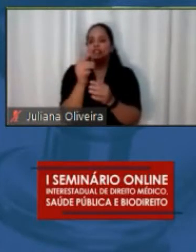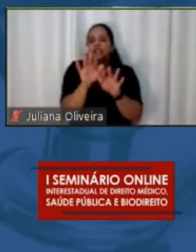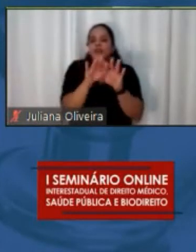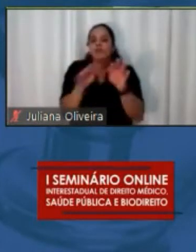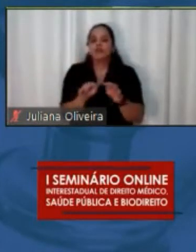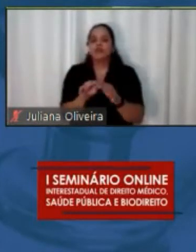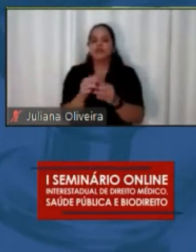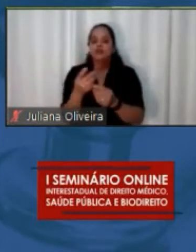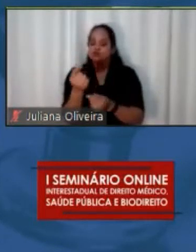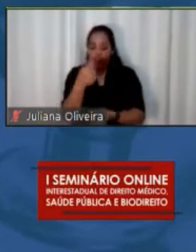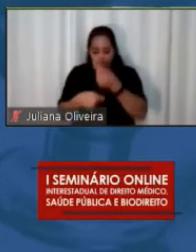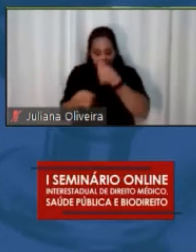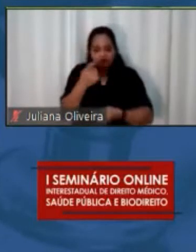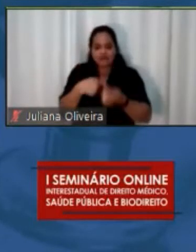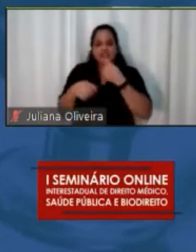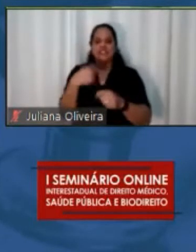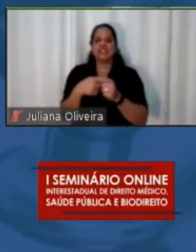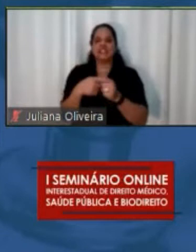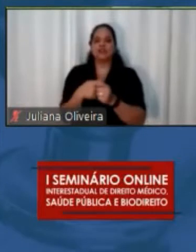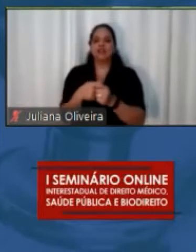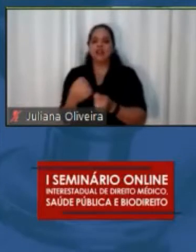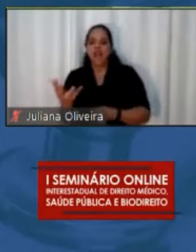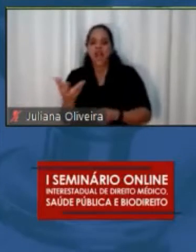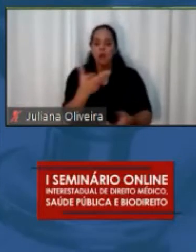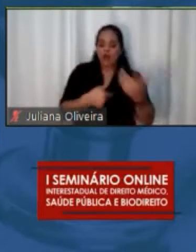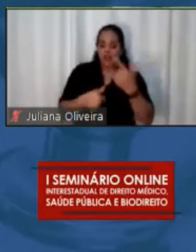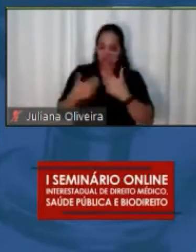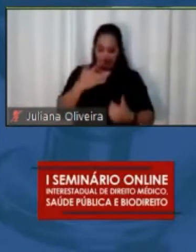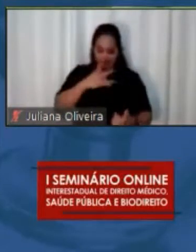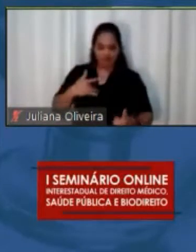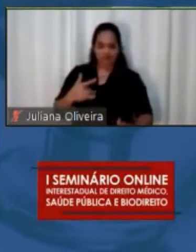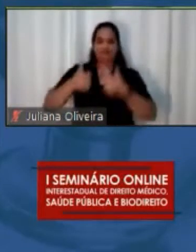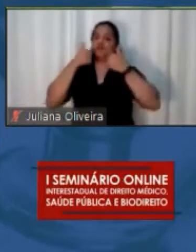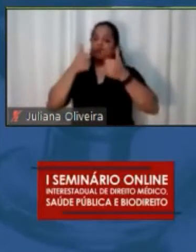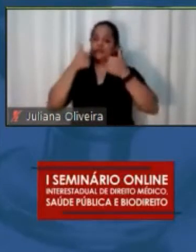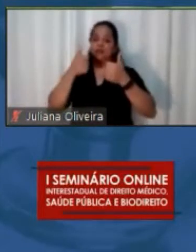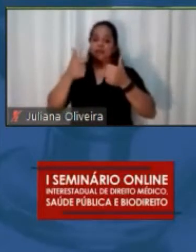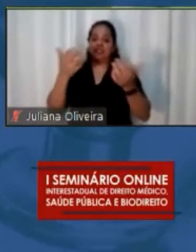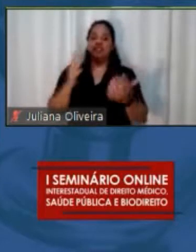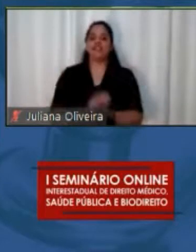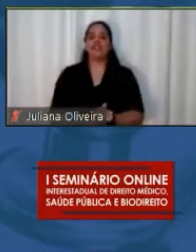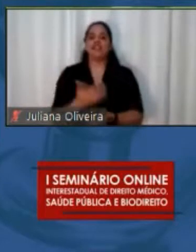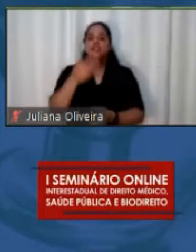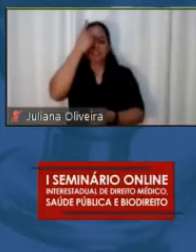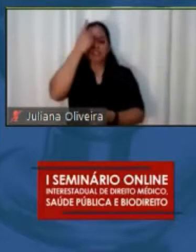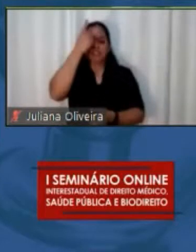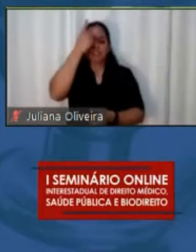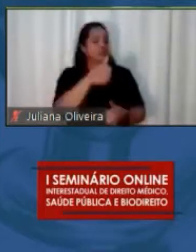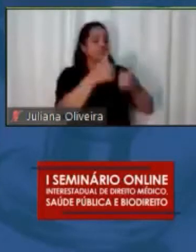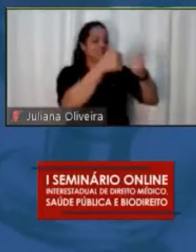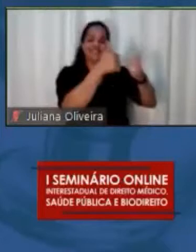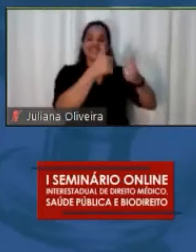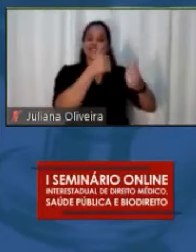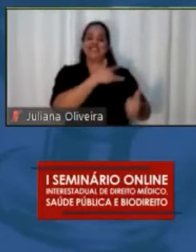se melhora a qualidade dos resultados, se reduz os gastos e o público passa a ser mais bem atendido. Se nós